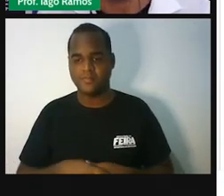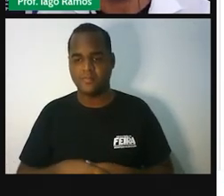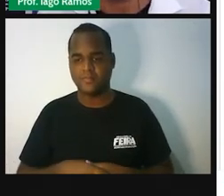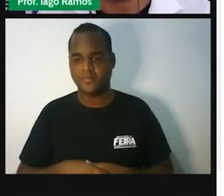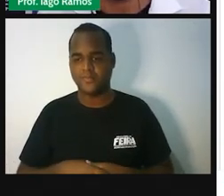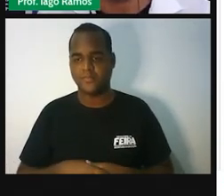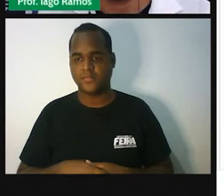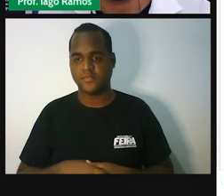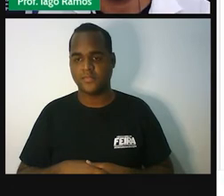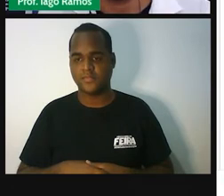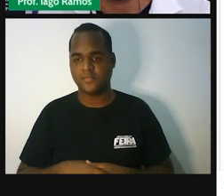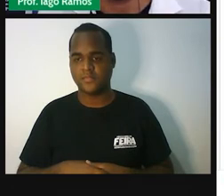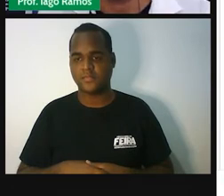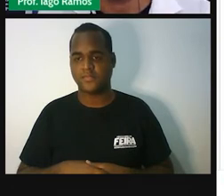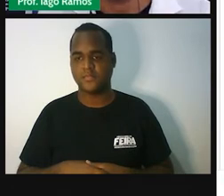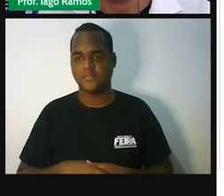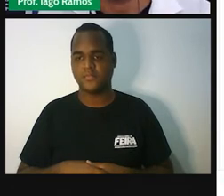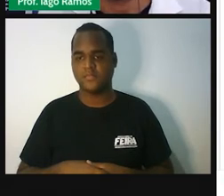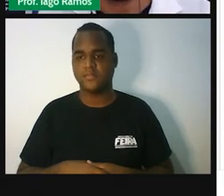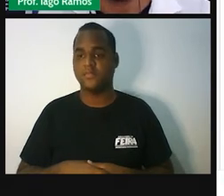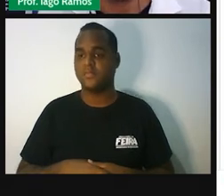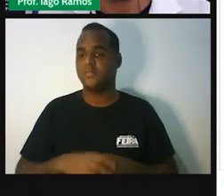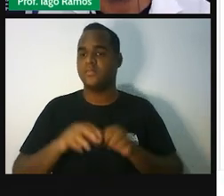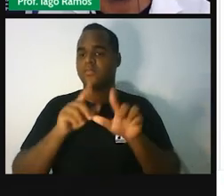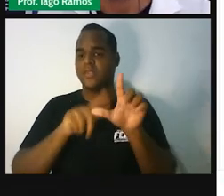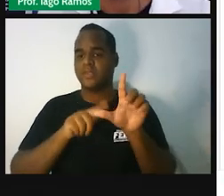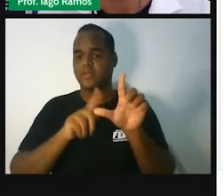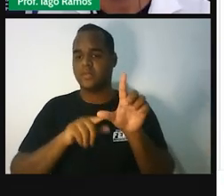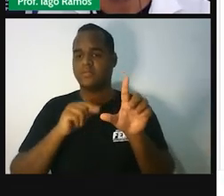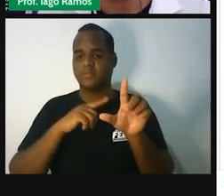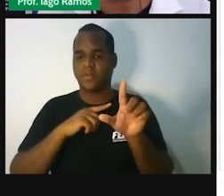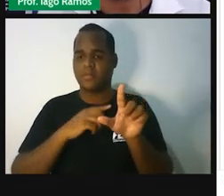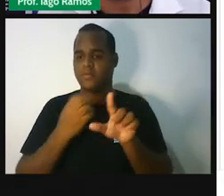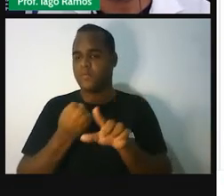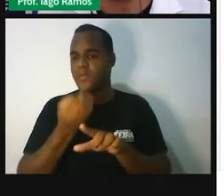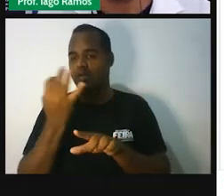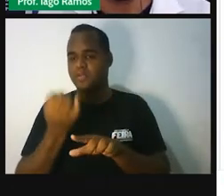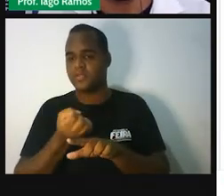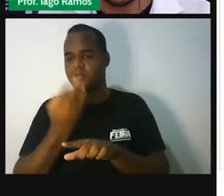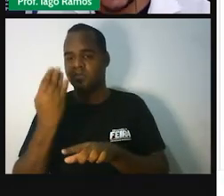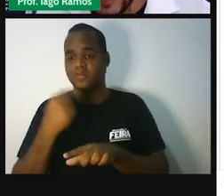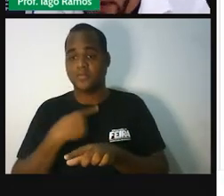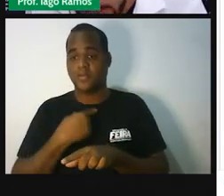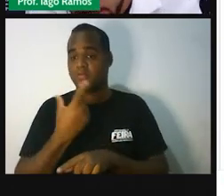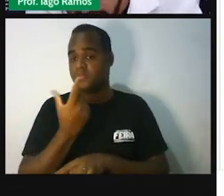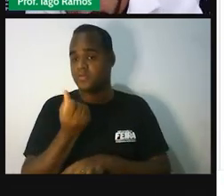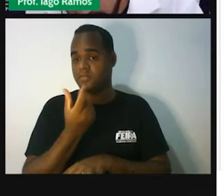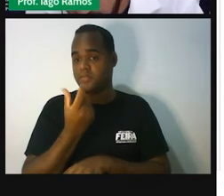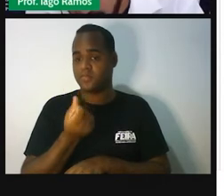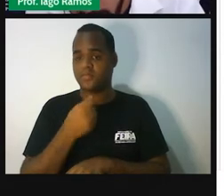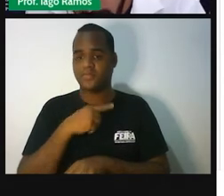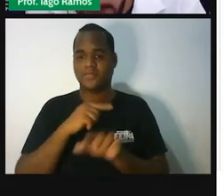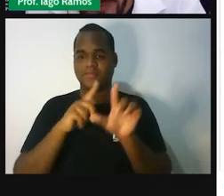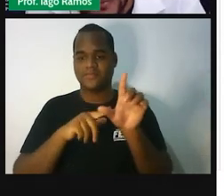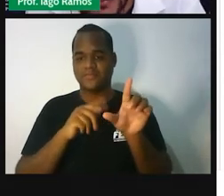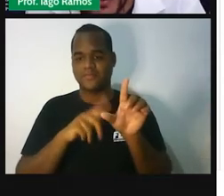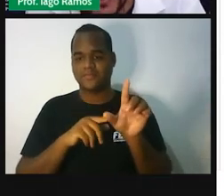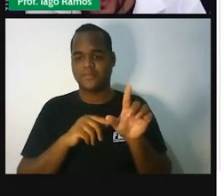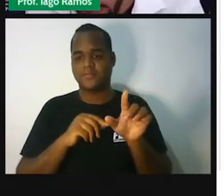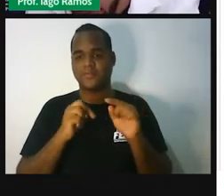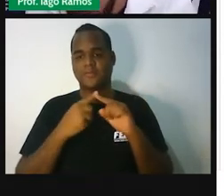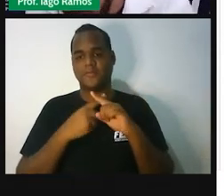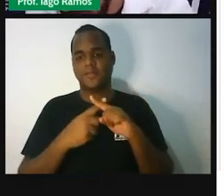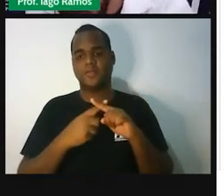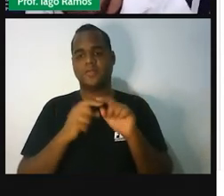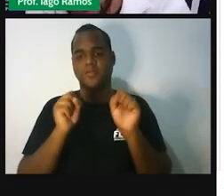quantas letras a gente vai ter aí? Certo? Continua sendo 26. E eu já vou colocar um vezes